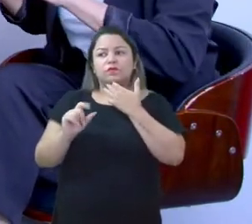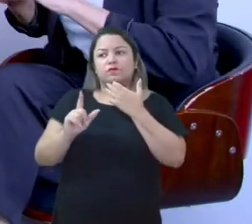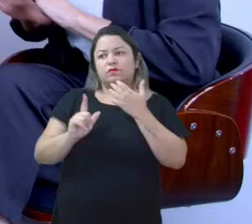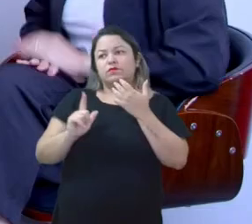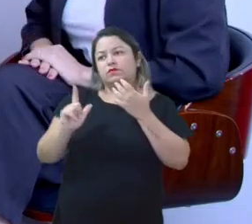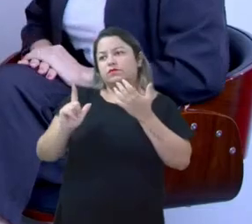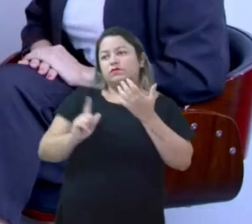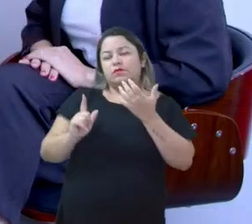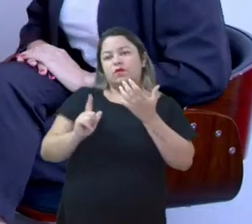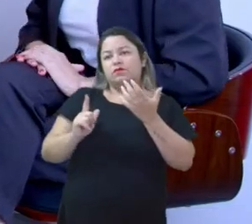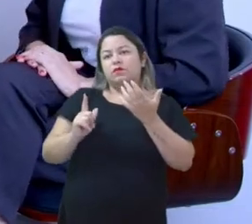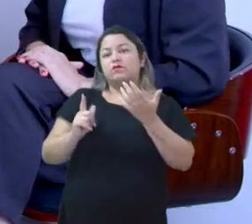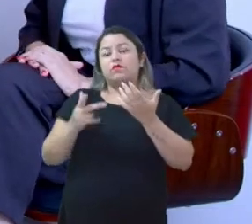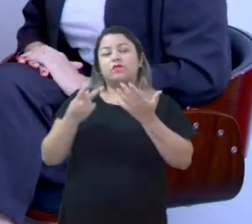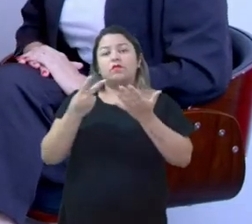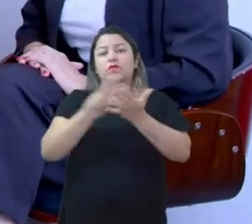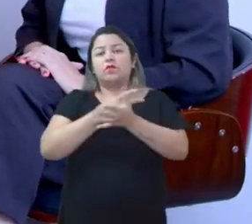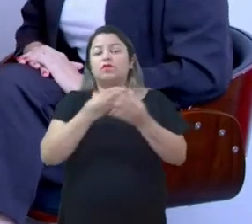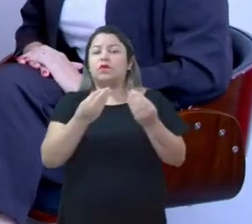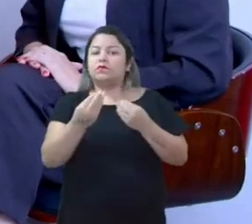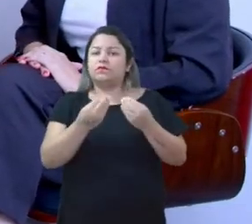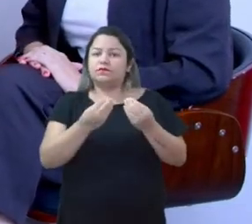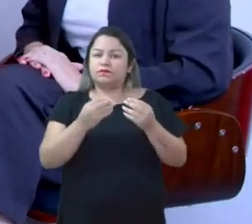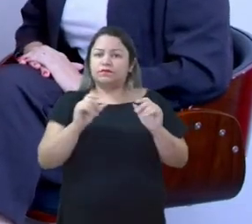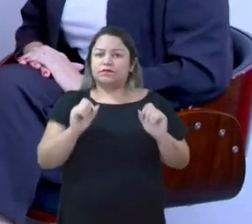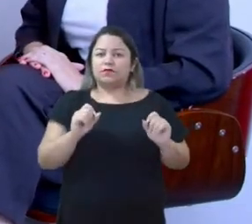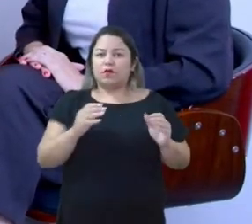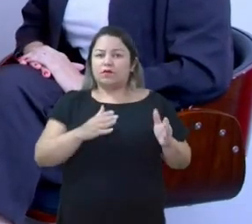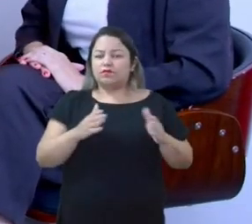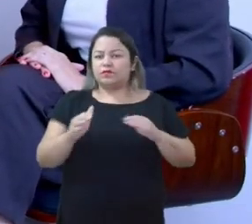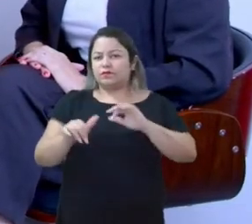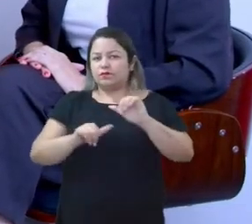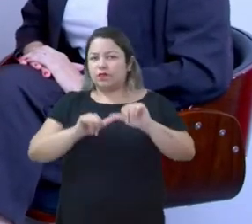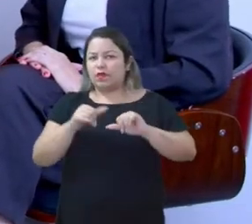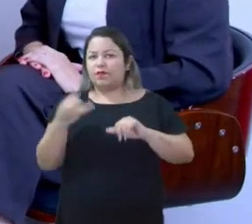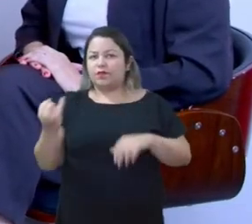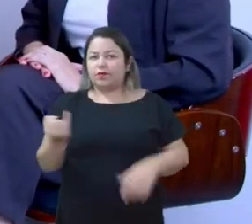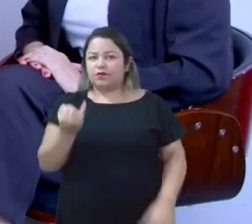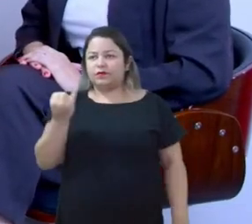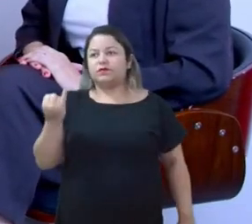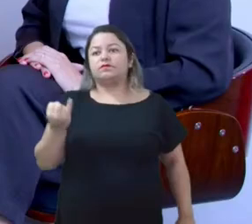Enfim, como que acontece esse debate? Então, por isso que essa transição é fundamental.